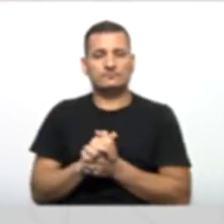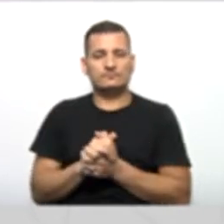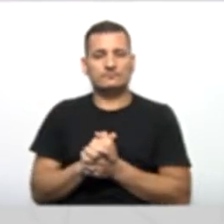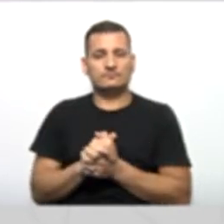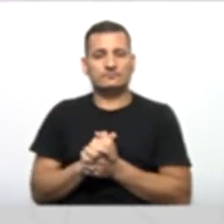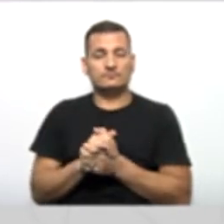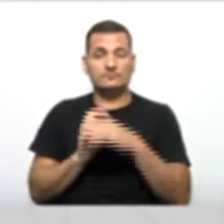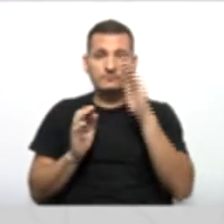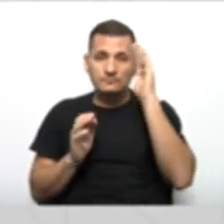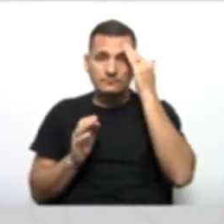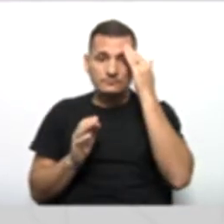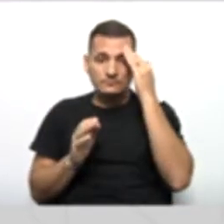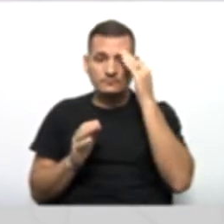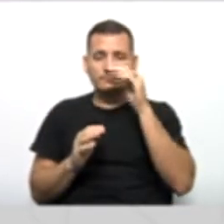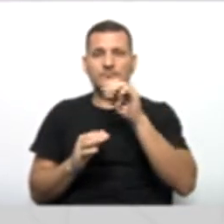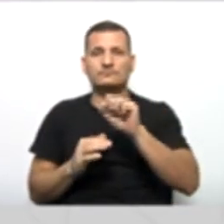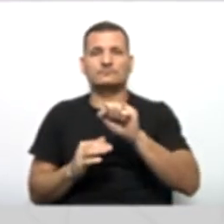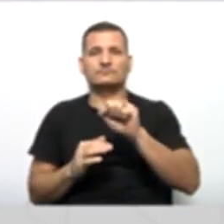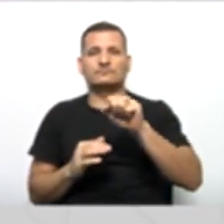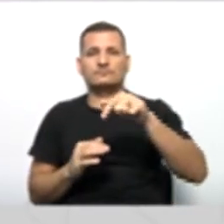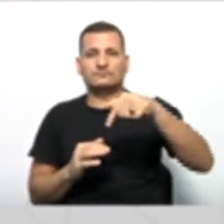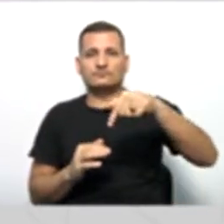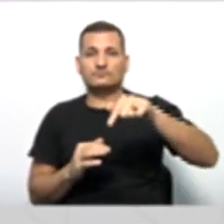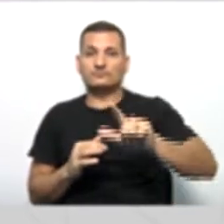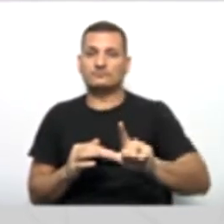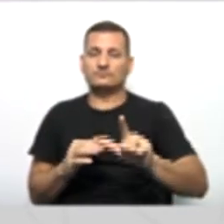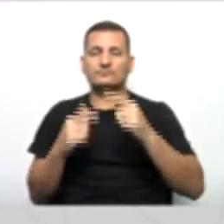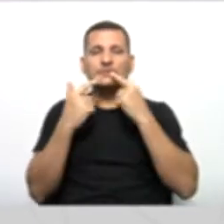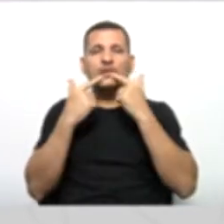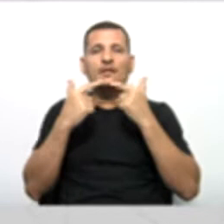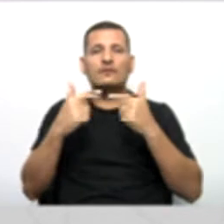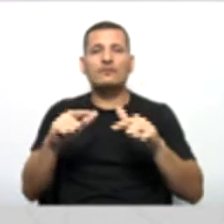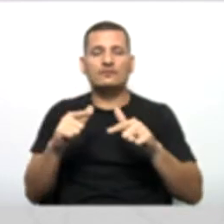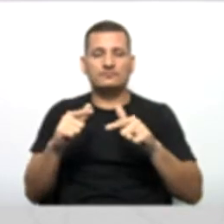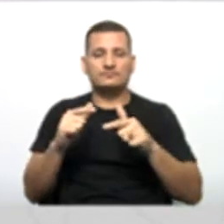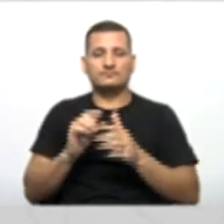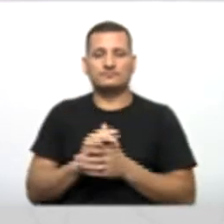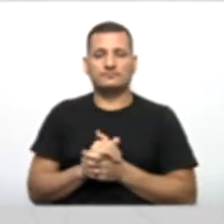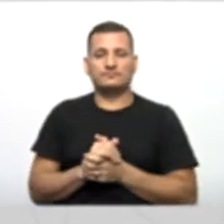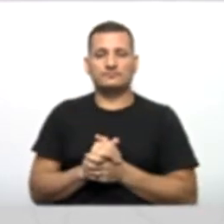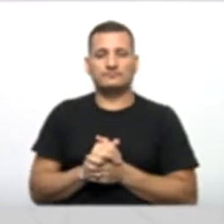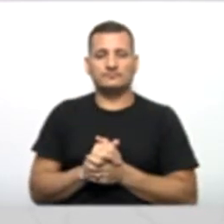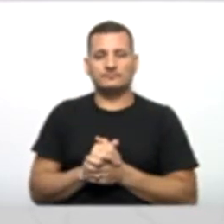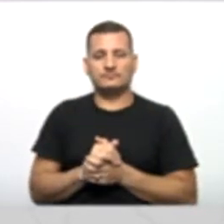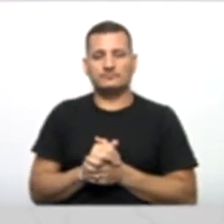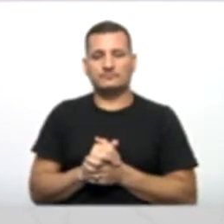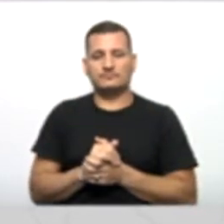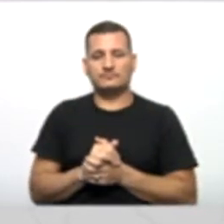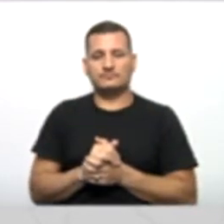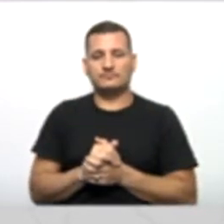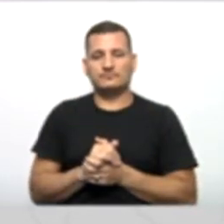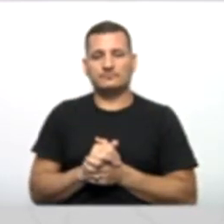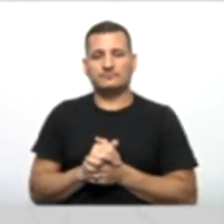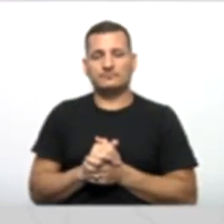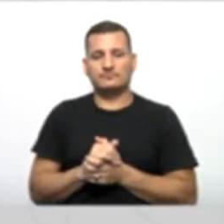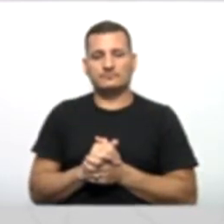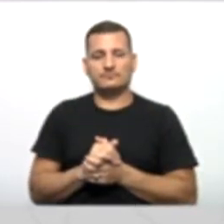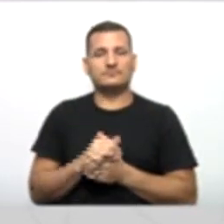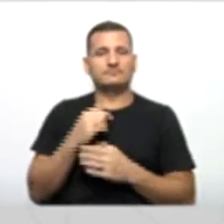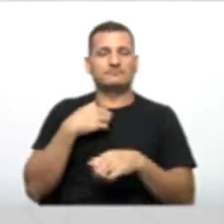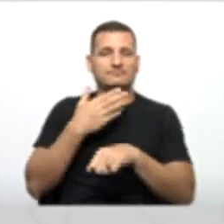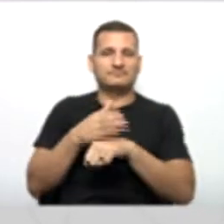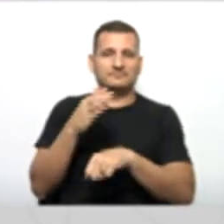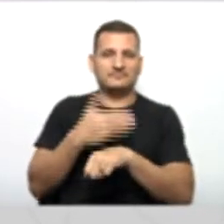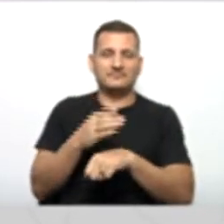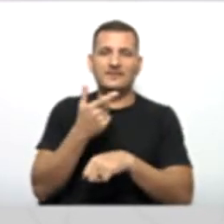que é a linguagem sql nessa linguagem sql vende estrutura eu treinei muito para